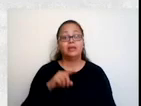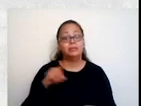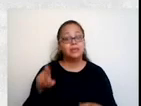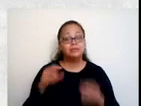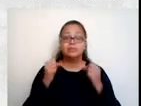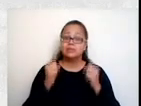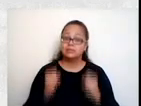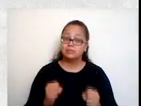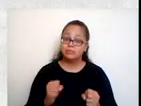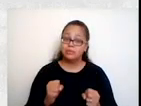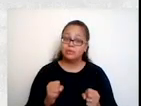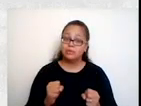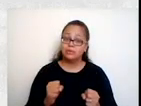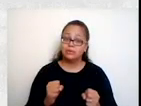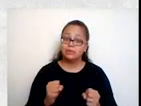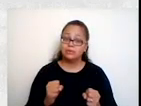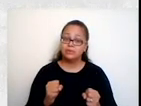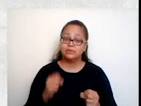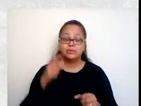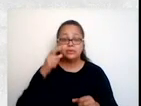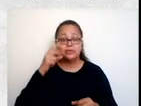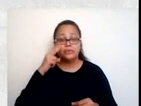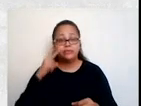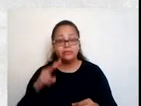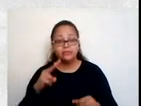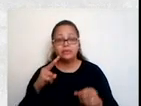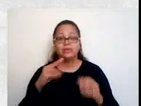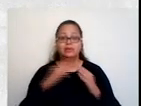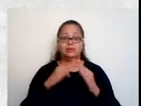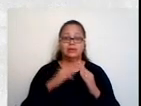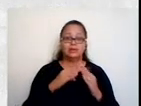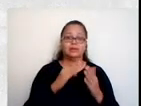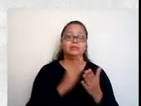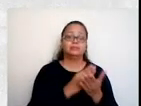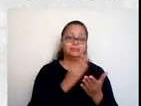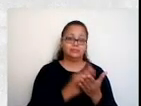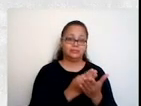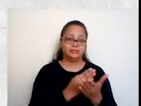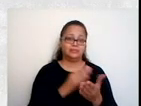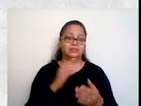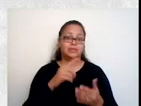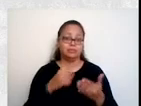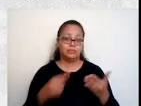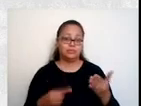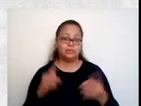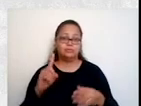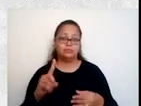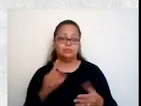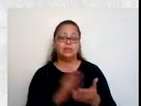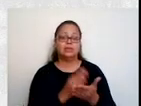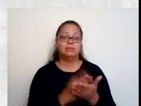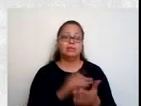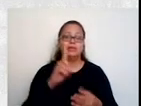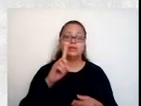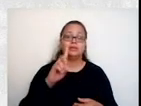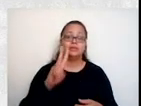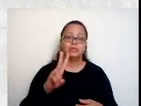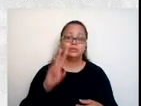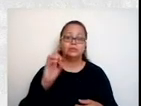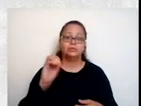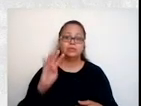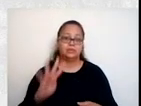Para que vocês possam acompanhar da casa de vocês, peço que abram o caderno 1, a apostila 1, na página